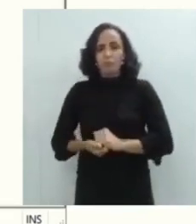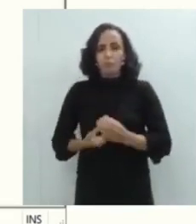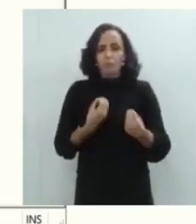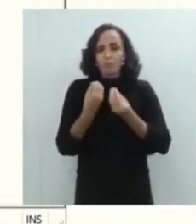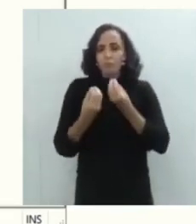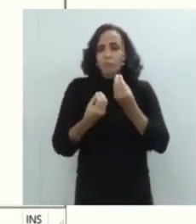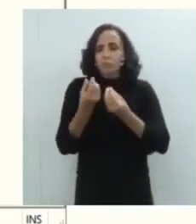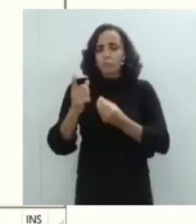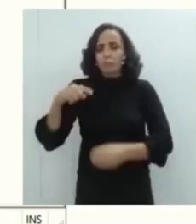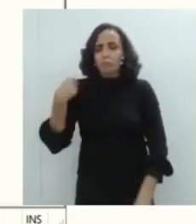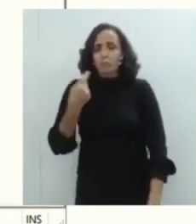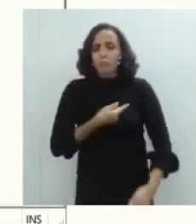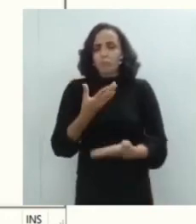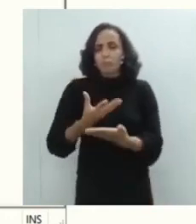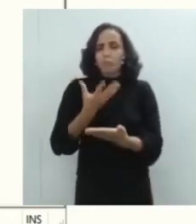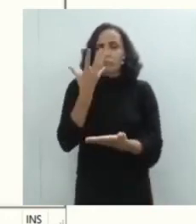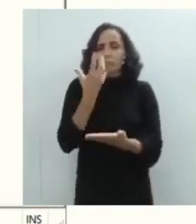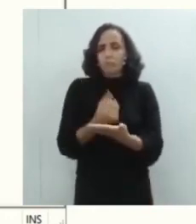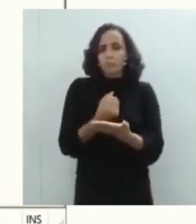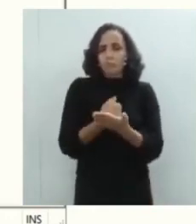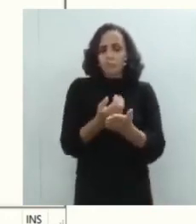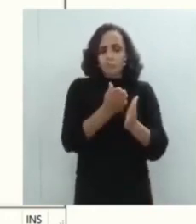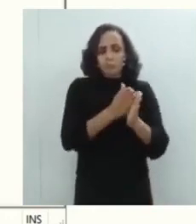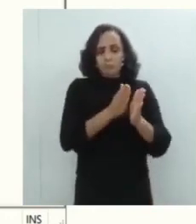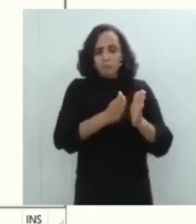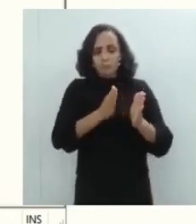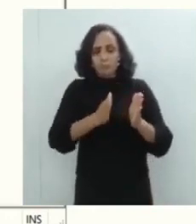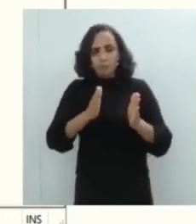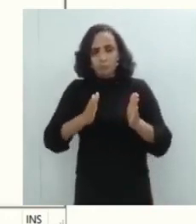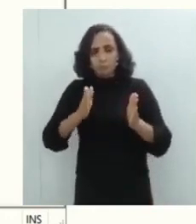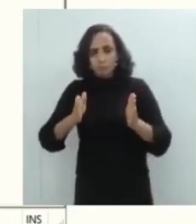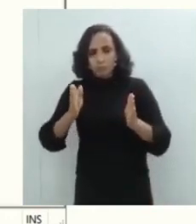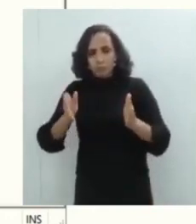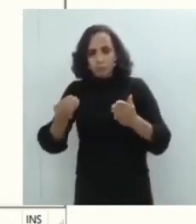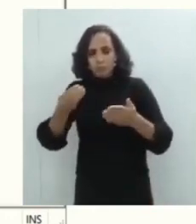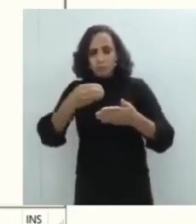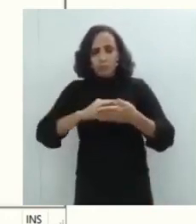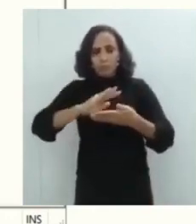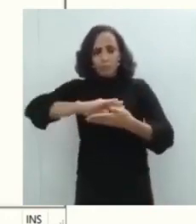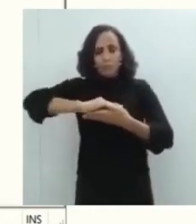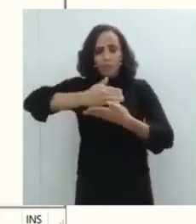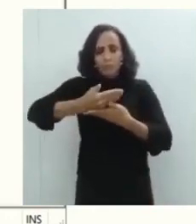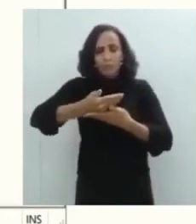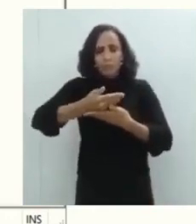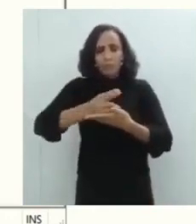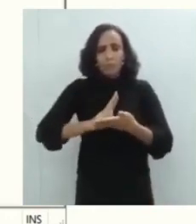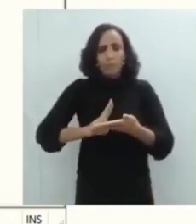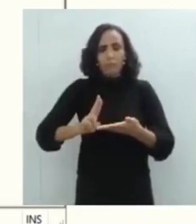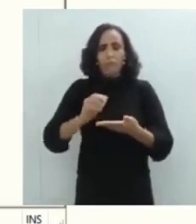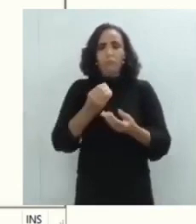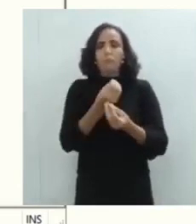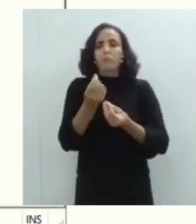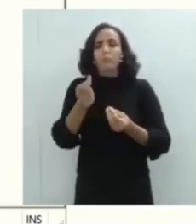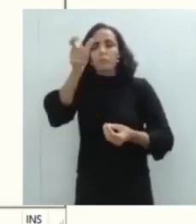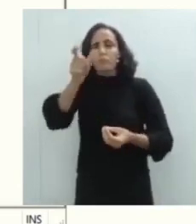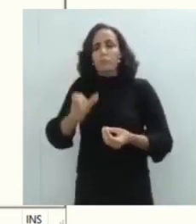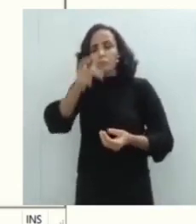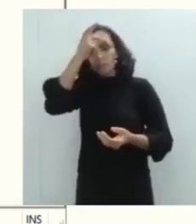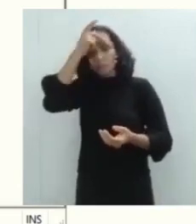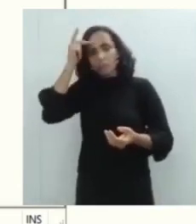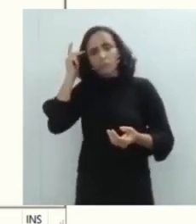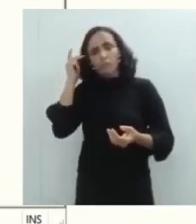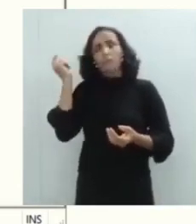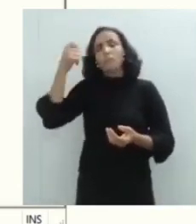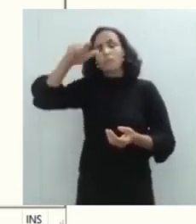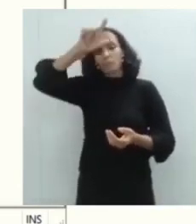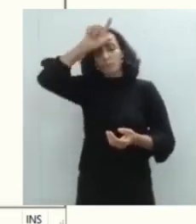porque o nosso banco de dados está instalado localmente na nossa máquina. Usuário root, que é o usuário chefão,